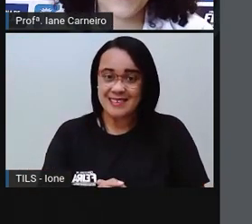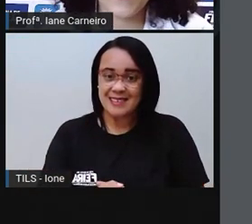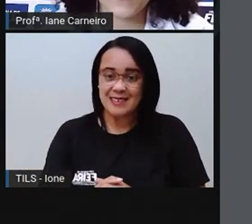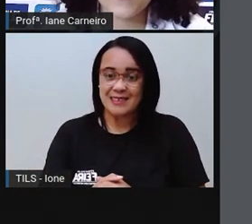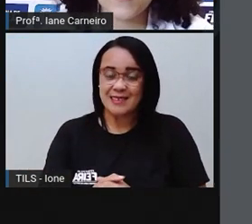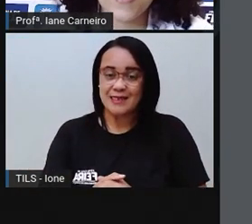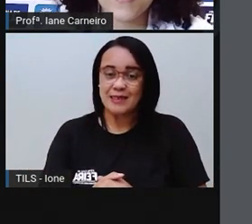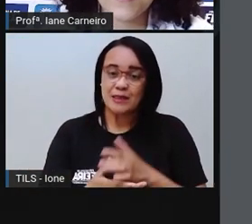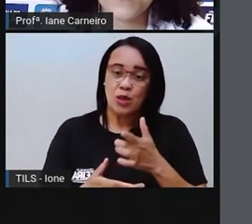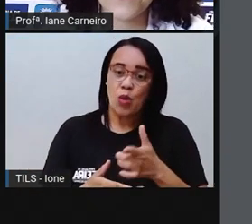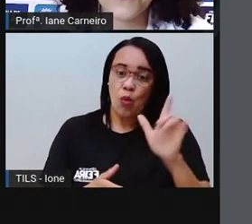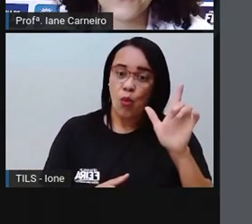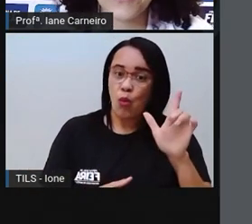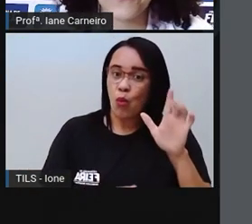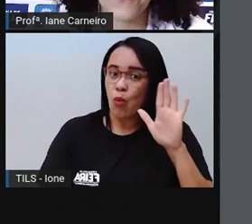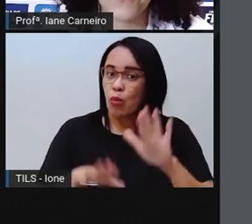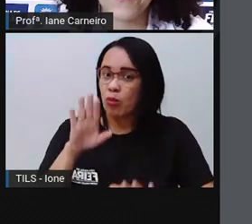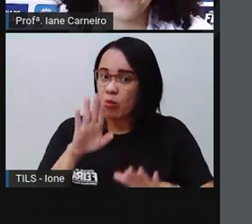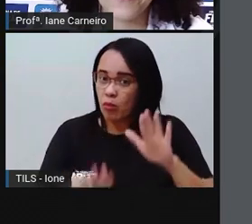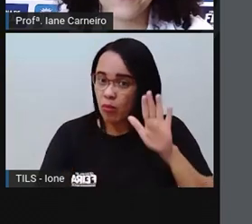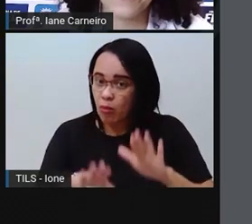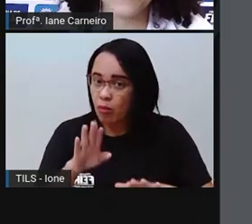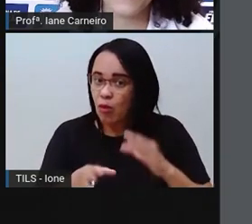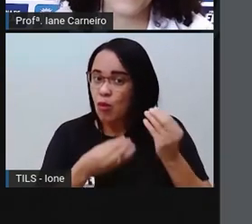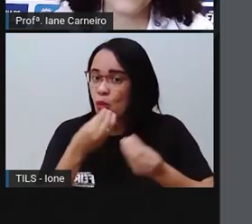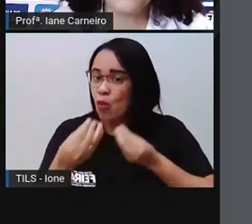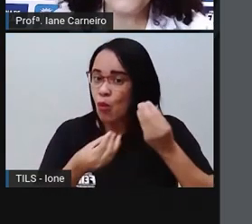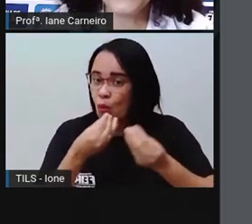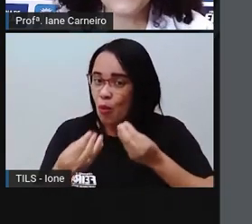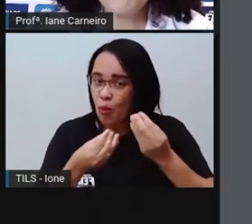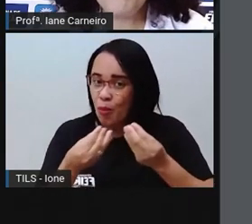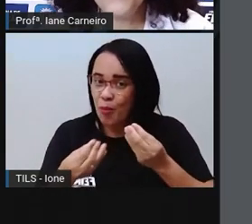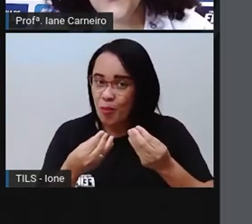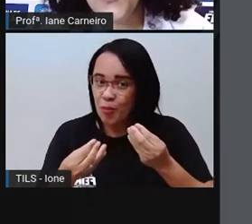Outras vezes, ficam como?